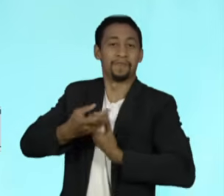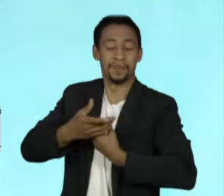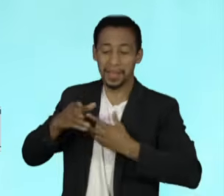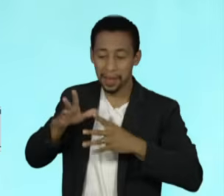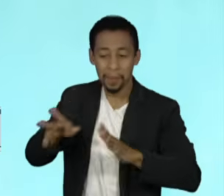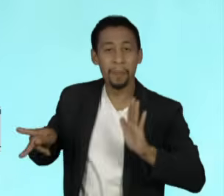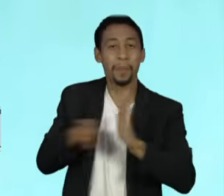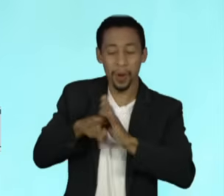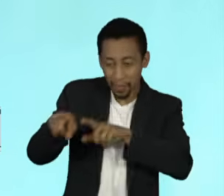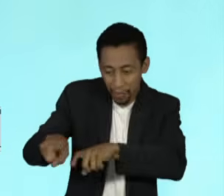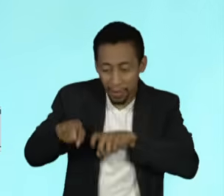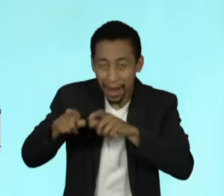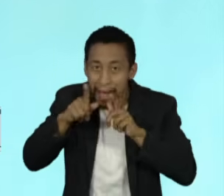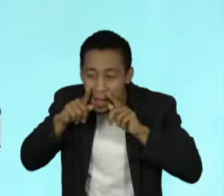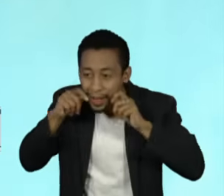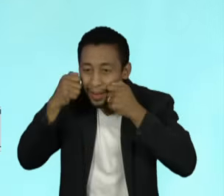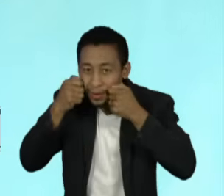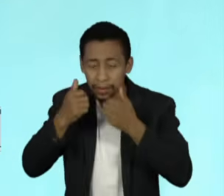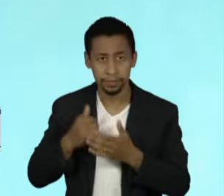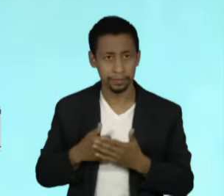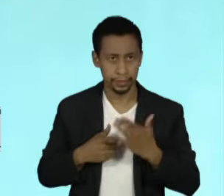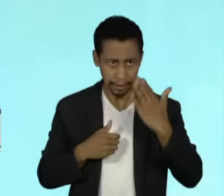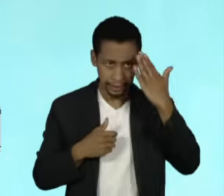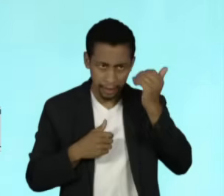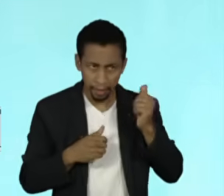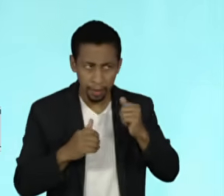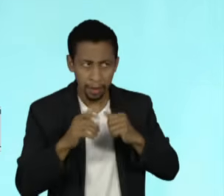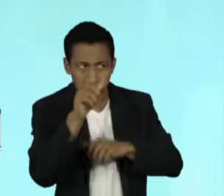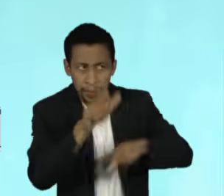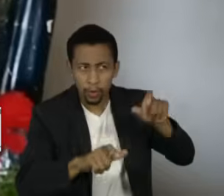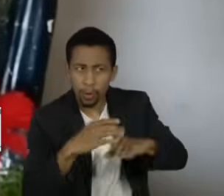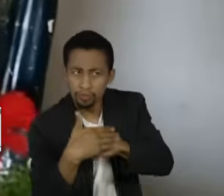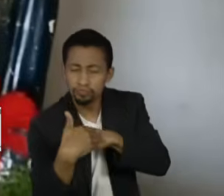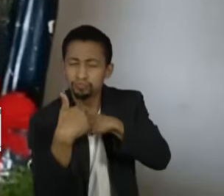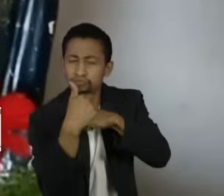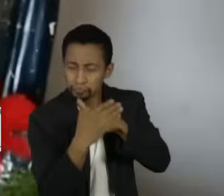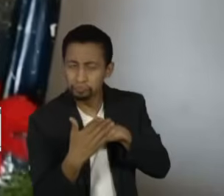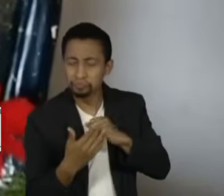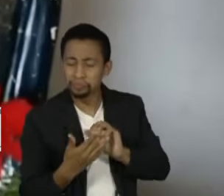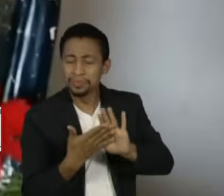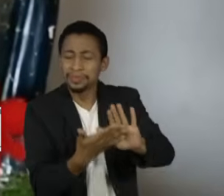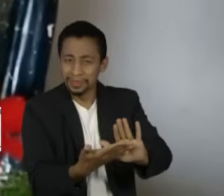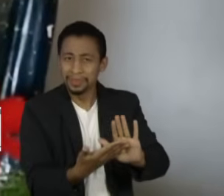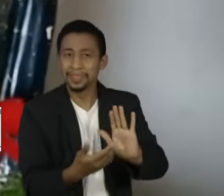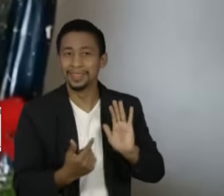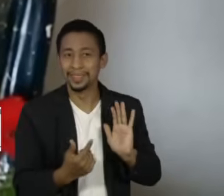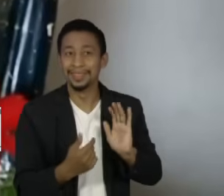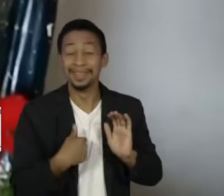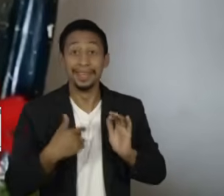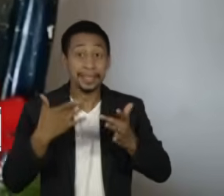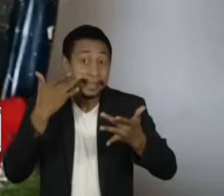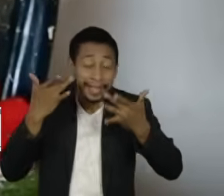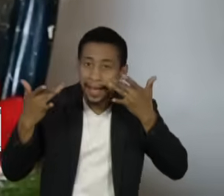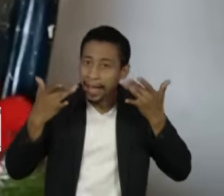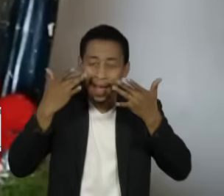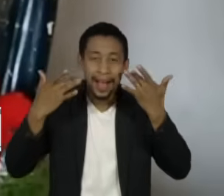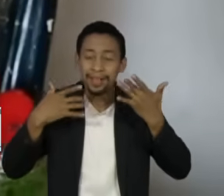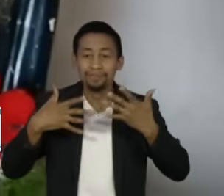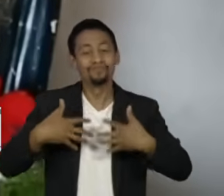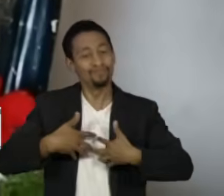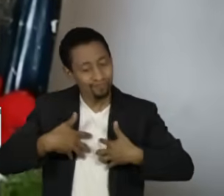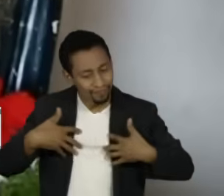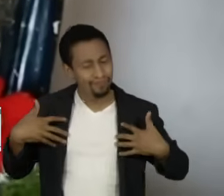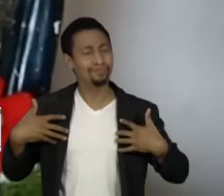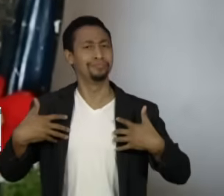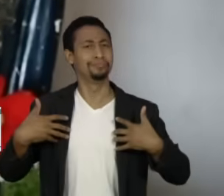com responsabilidade afetiva? Que mais que chamego me dê verdade? Sobreviver do teatro com dignidade é o que ela sonha,